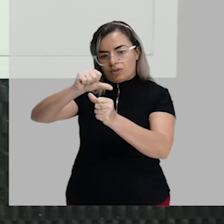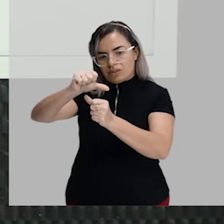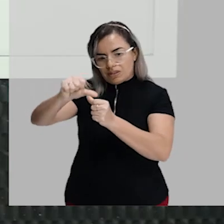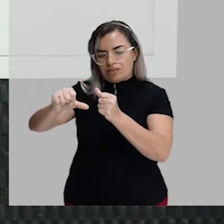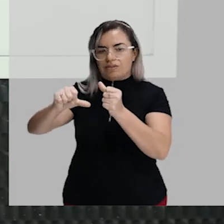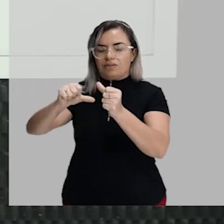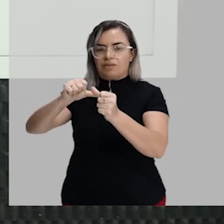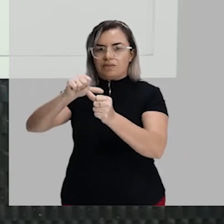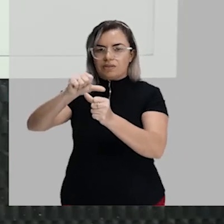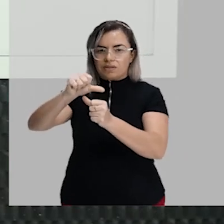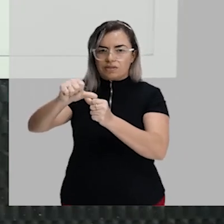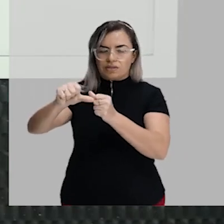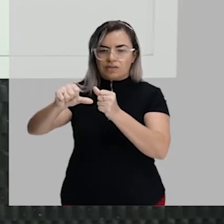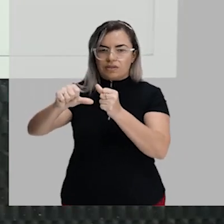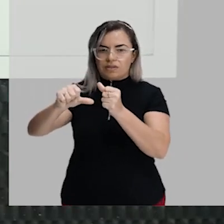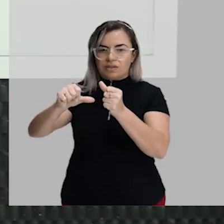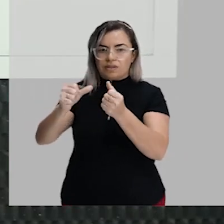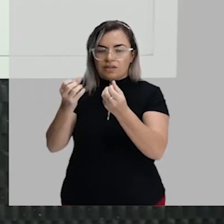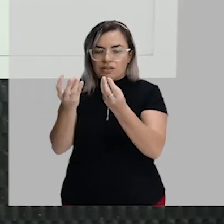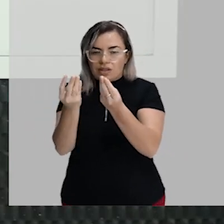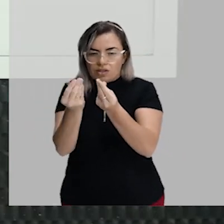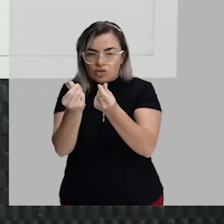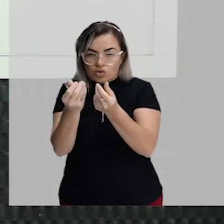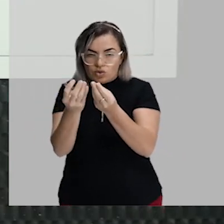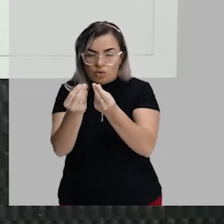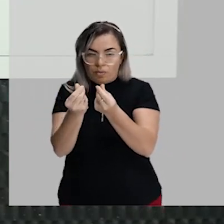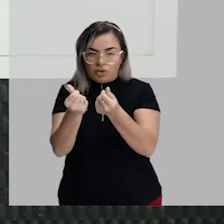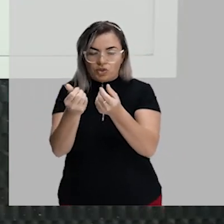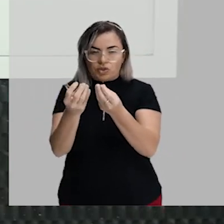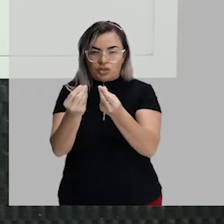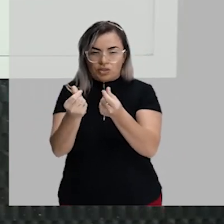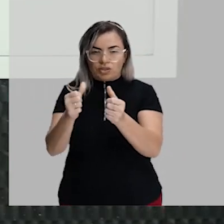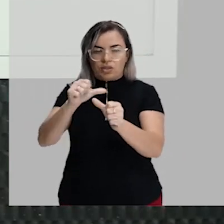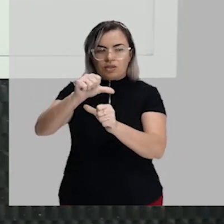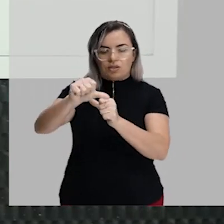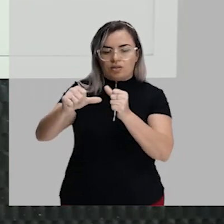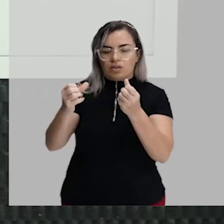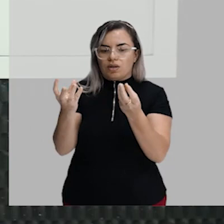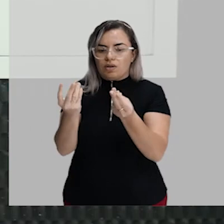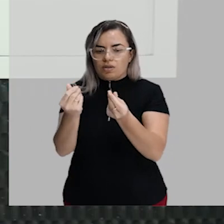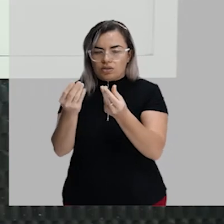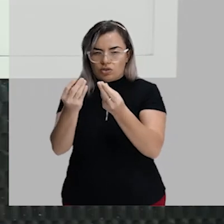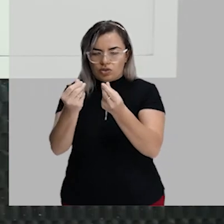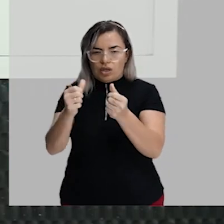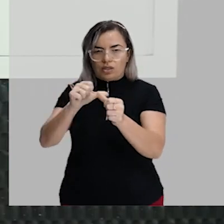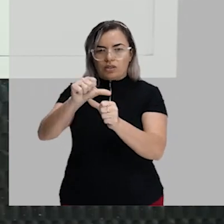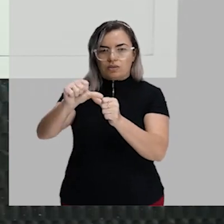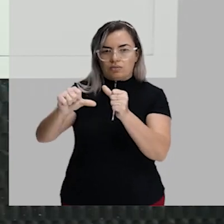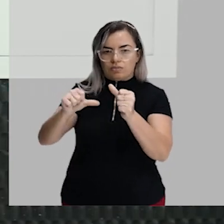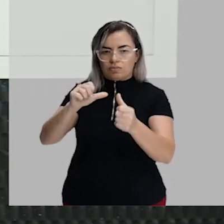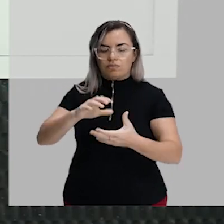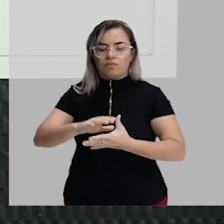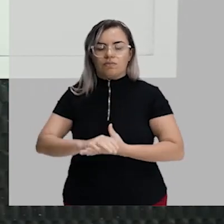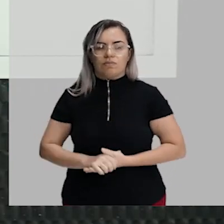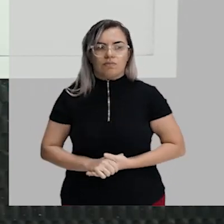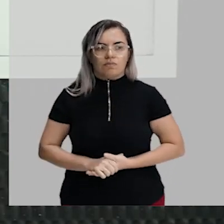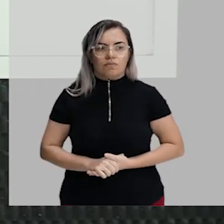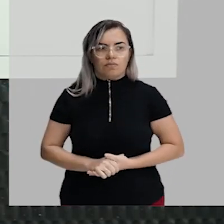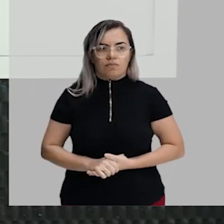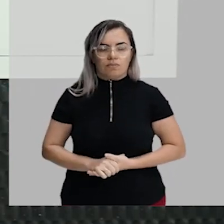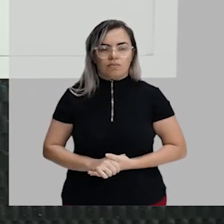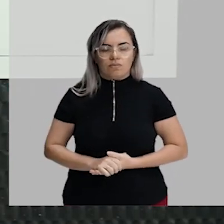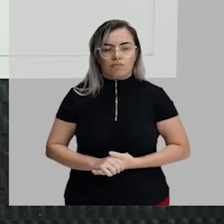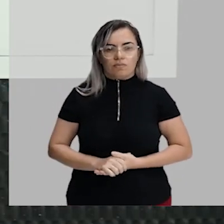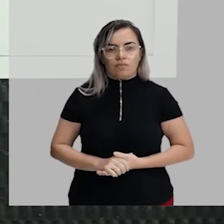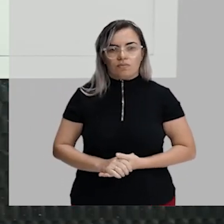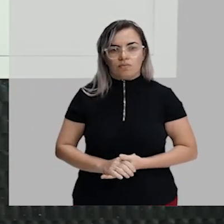estado, ok? Neste intervalo, nestes dois intervalos, nós temos mudanças de estados. Então, aqui há